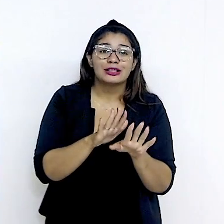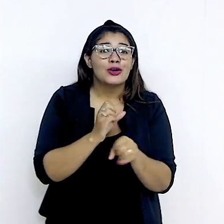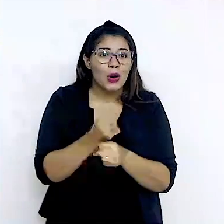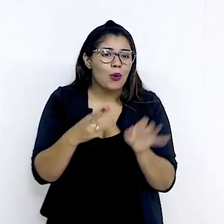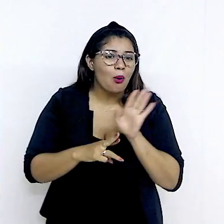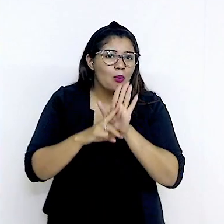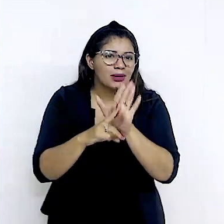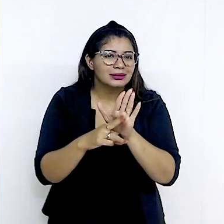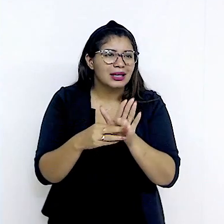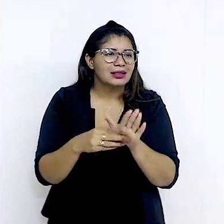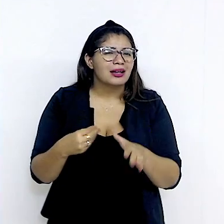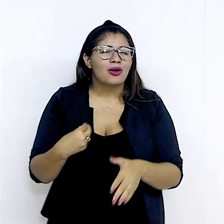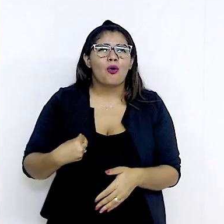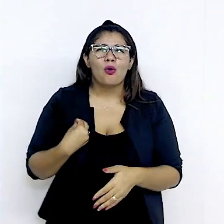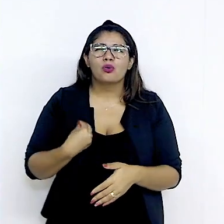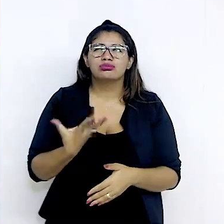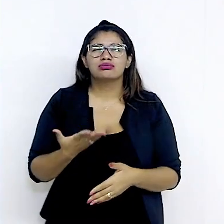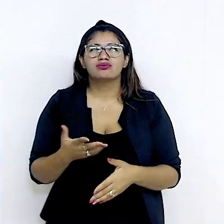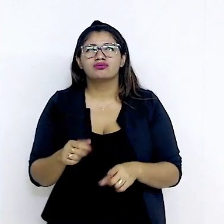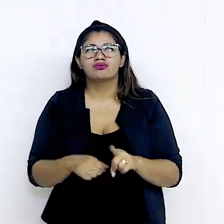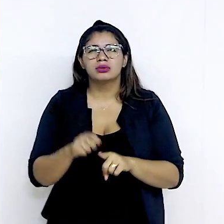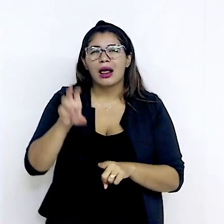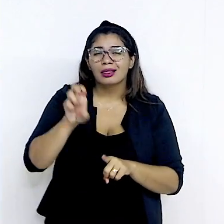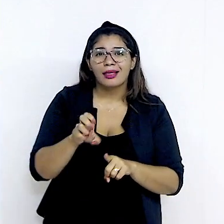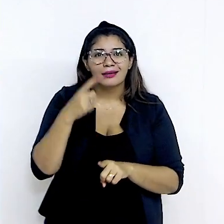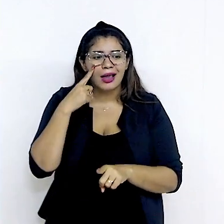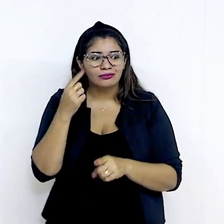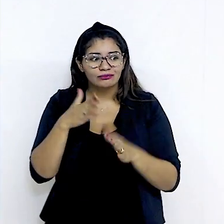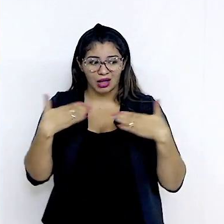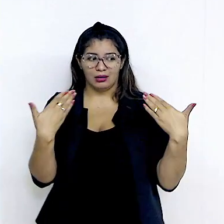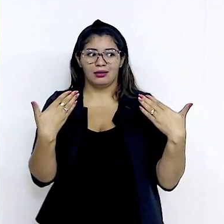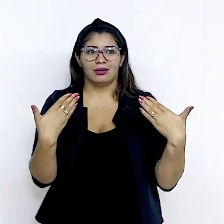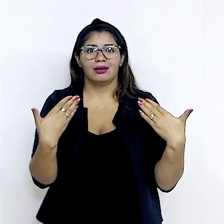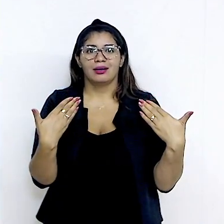uma presença até os últimos primeiros 5 meses. Marcante, que me surpreendeu.